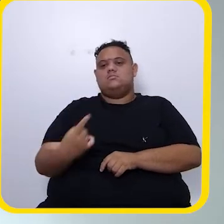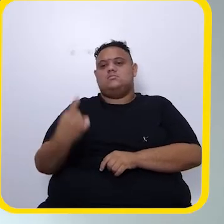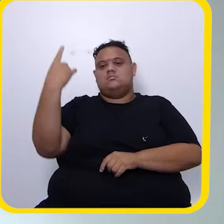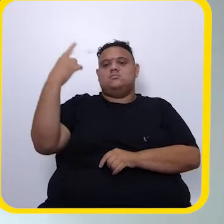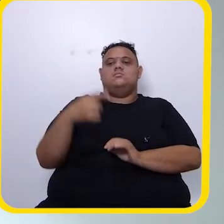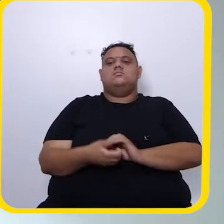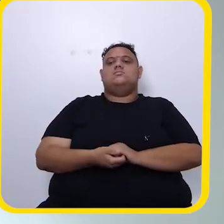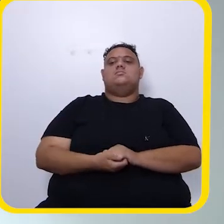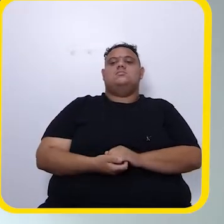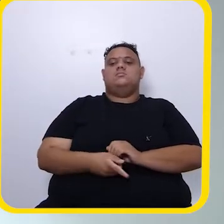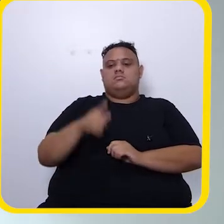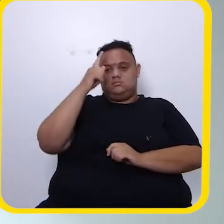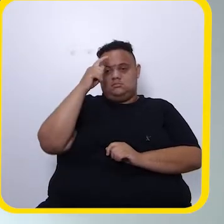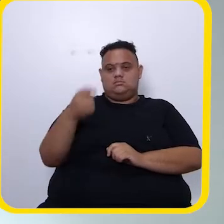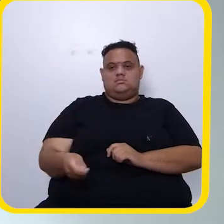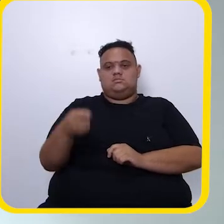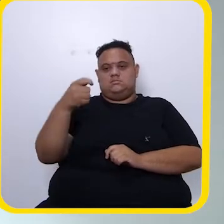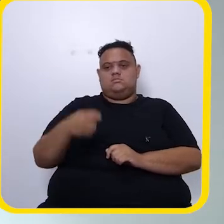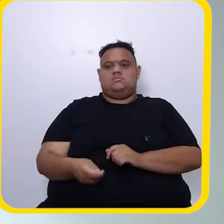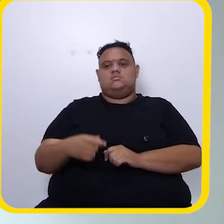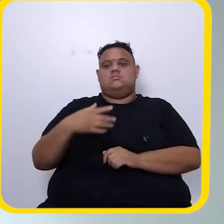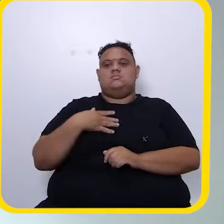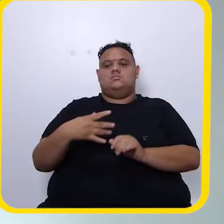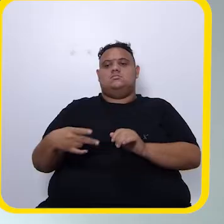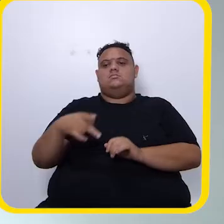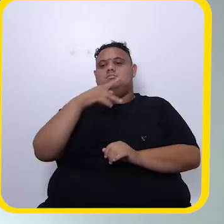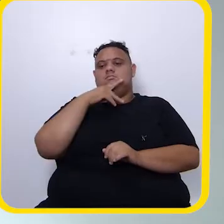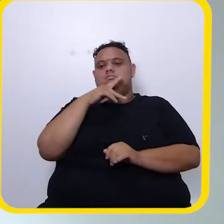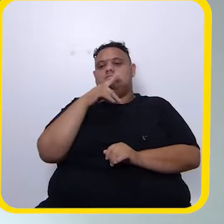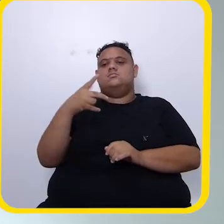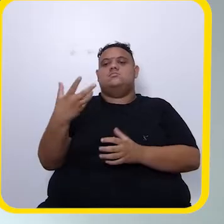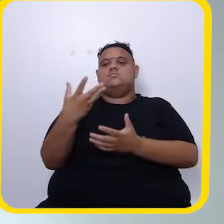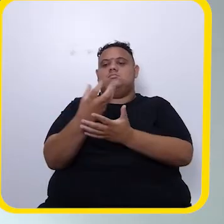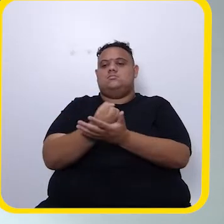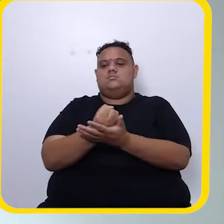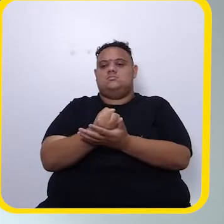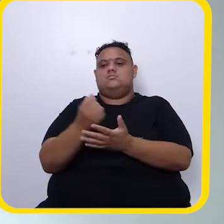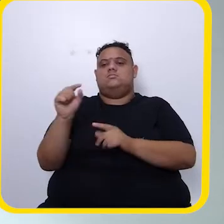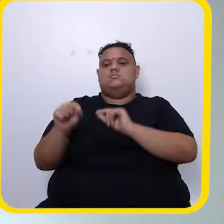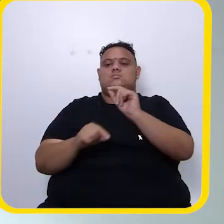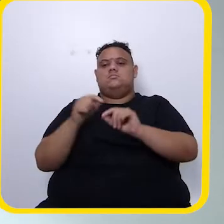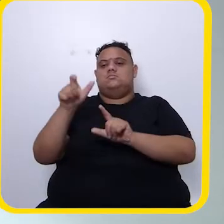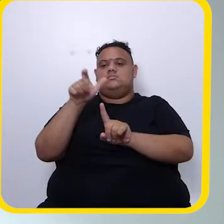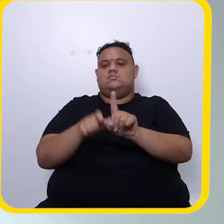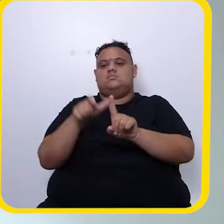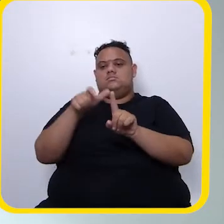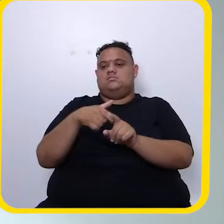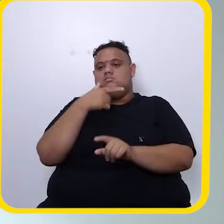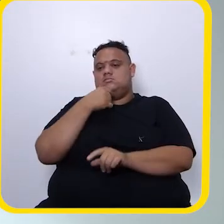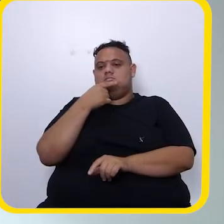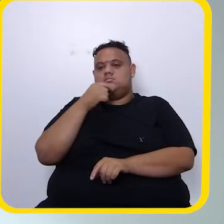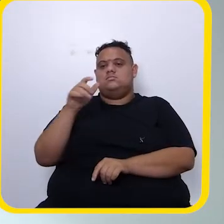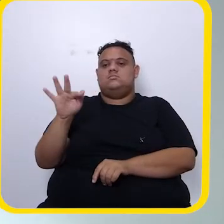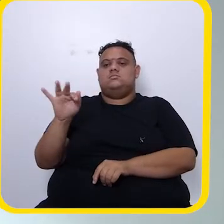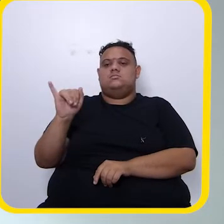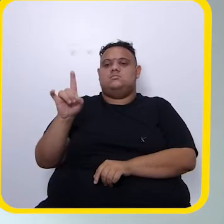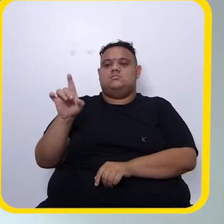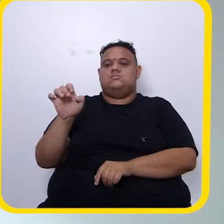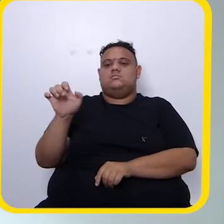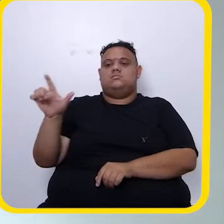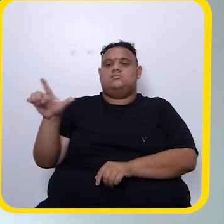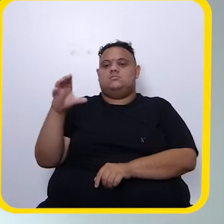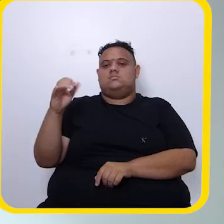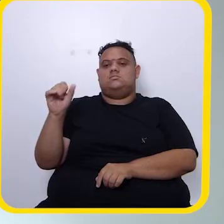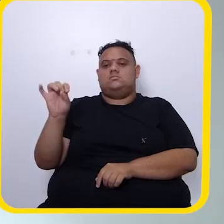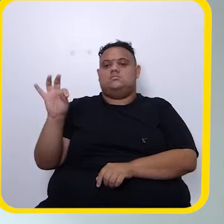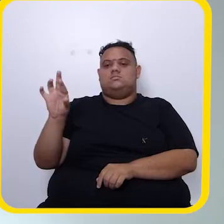único, a ditadura de um partido comunista, né, que acabou sendo personificado na figura de Fidel Castro, né, que